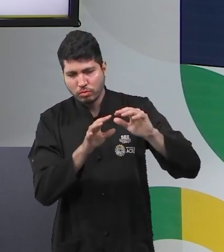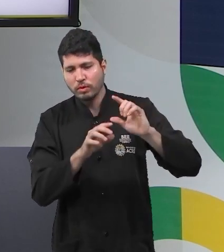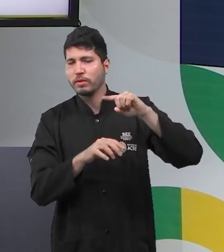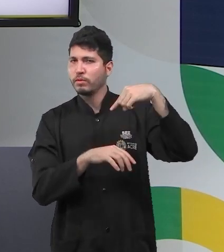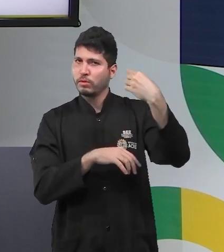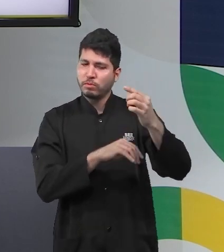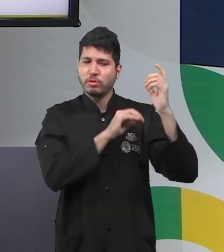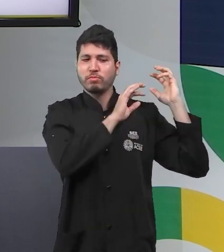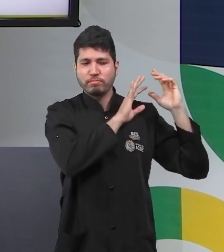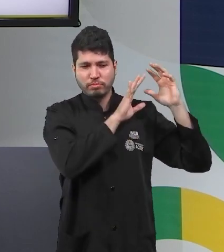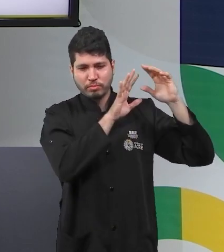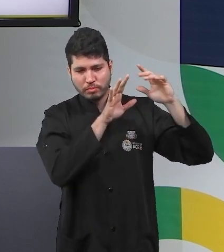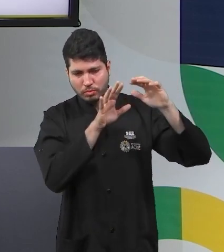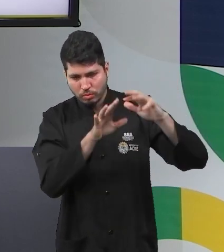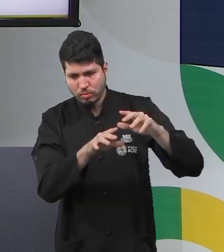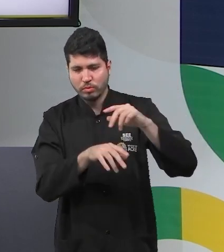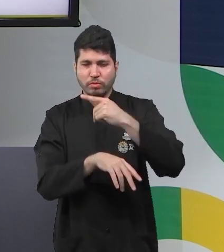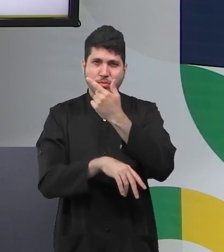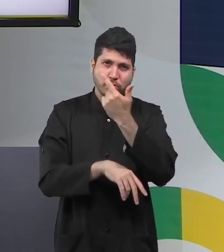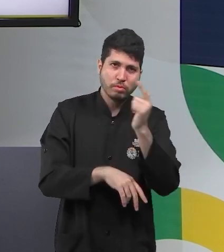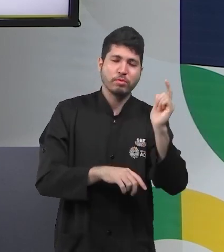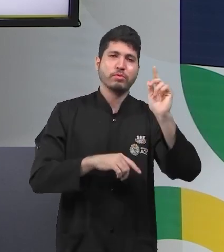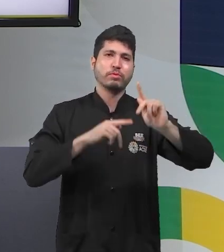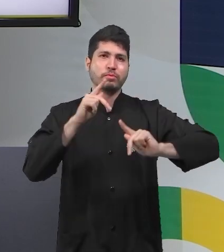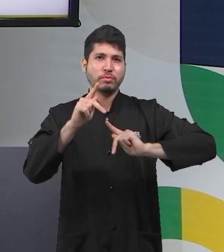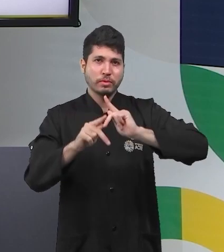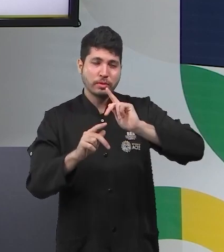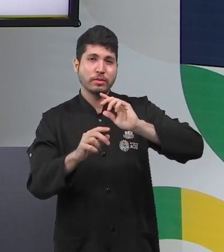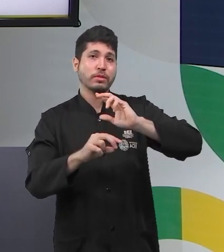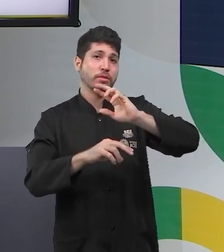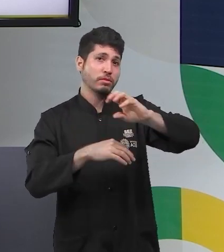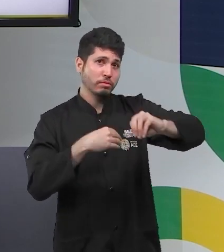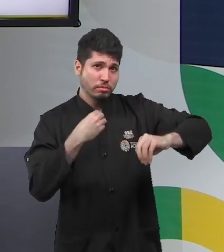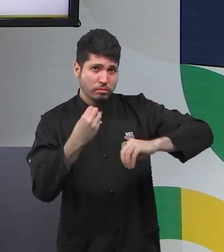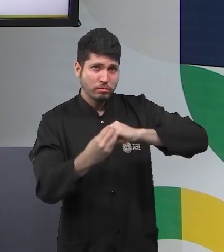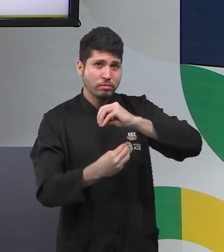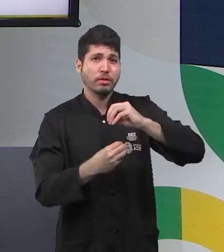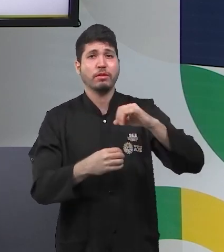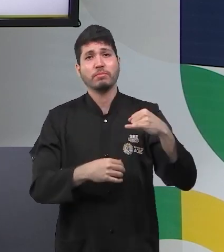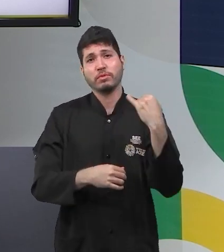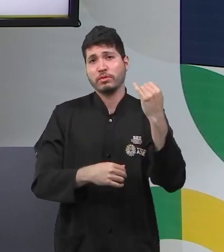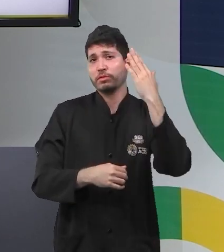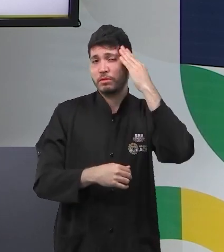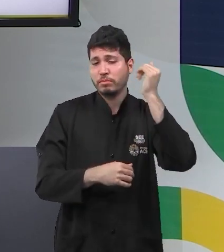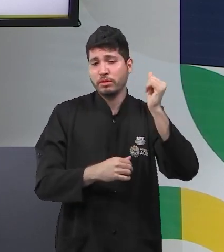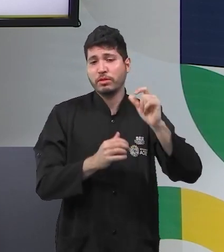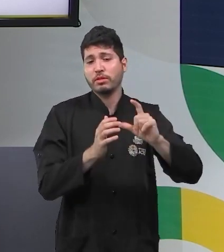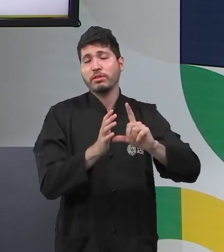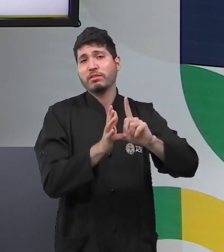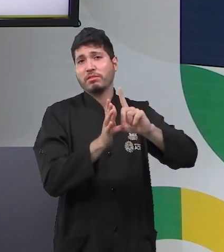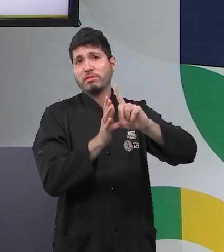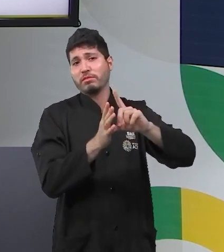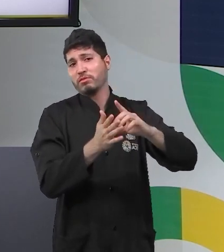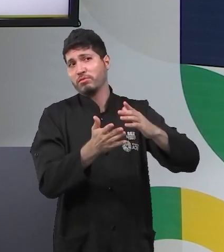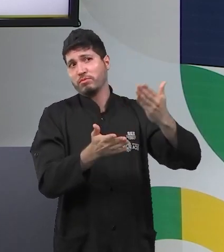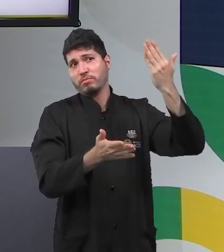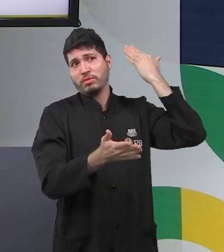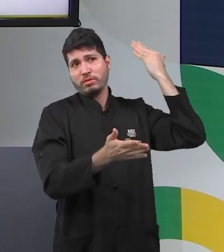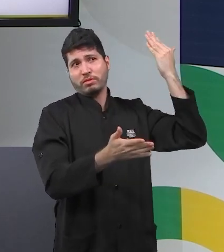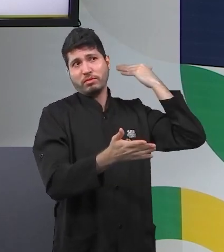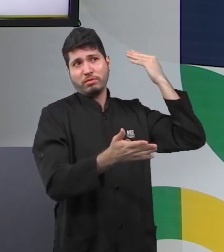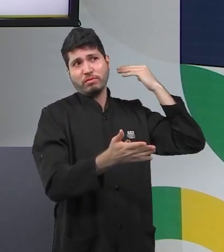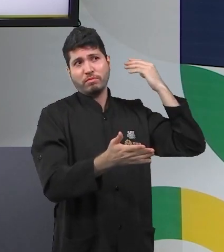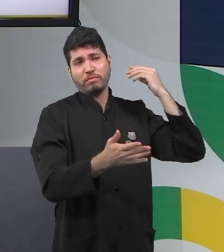um olhar tendencioso. Então é importante a gente entender que existiam outros tipos de cultura, essas culturas